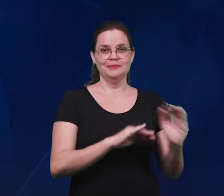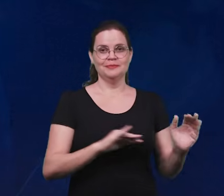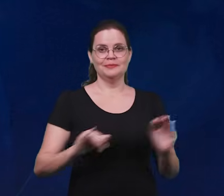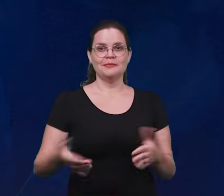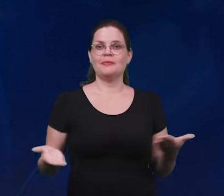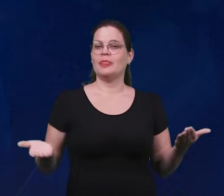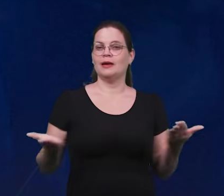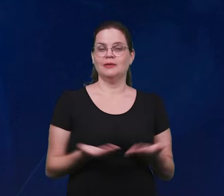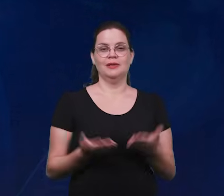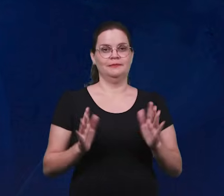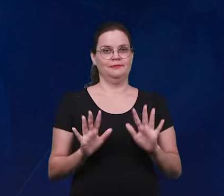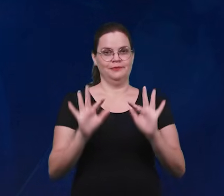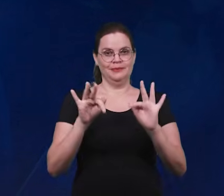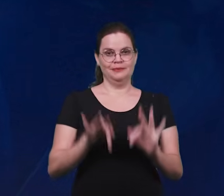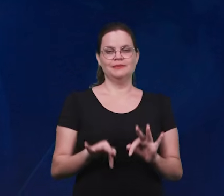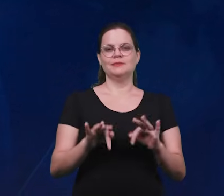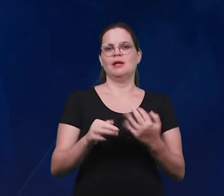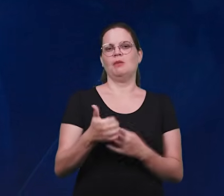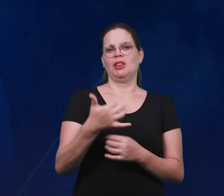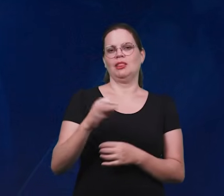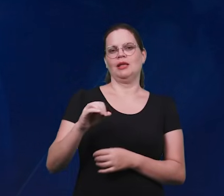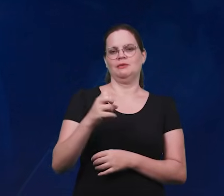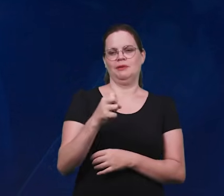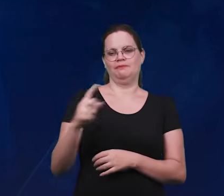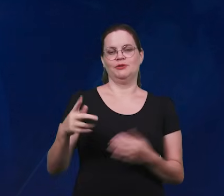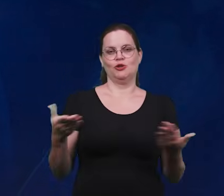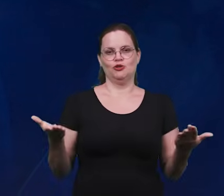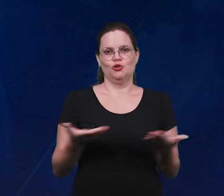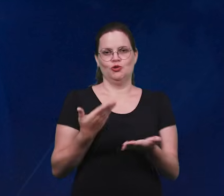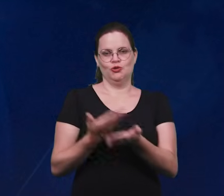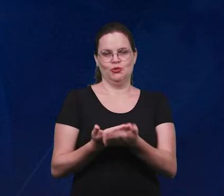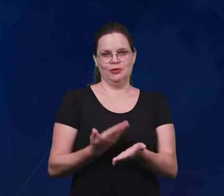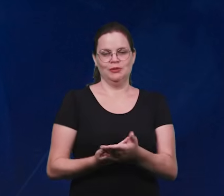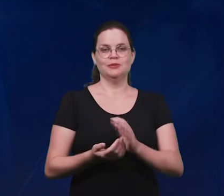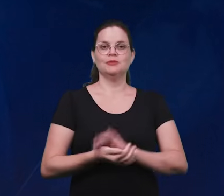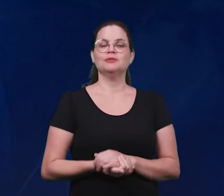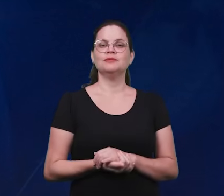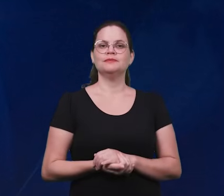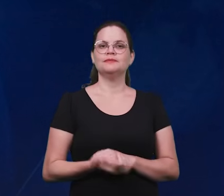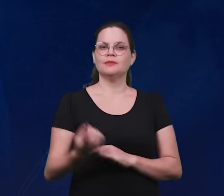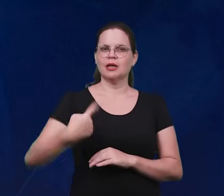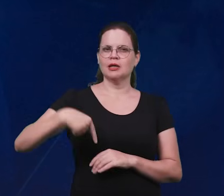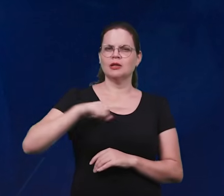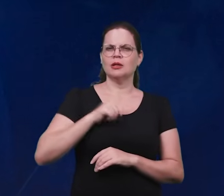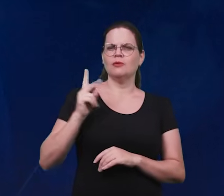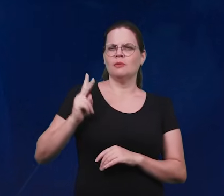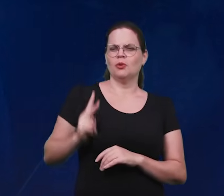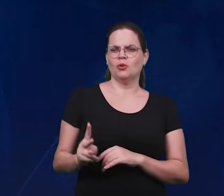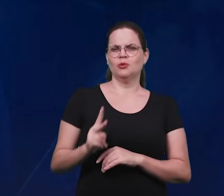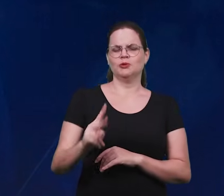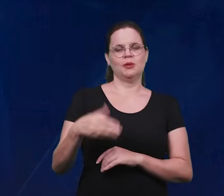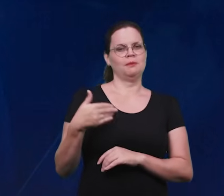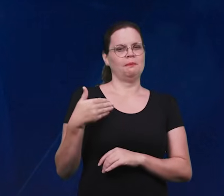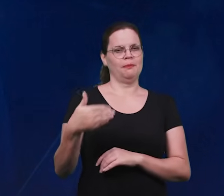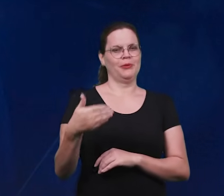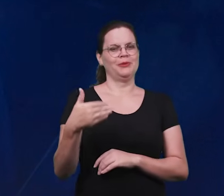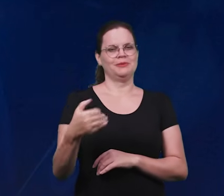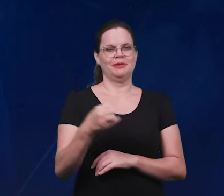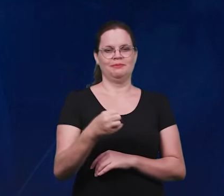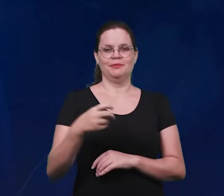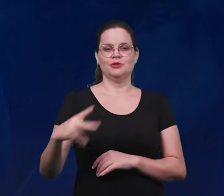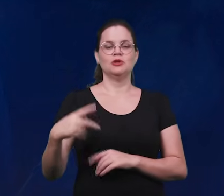Assim nós encerramos aqui este 10º episódio deste estudo, no qual daremos continuidade no próximo